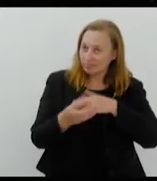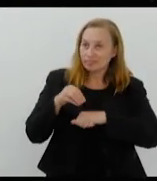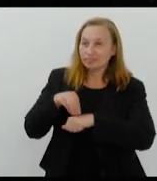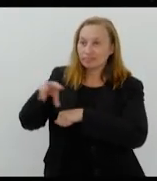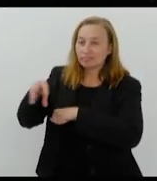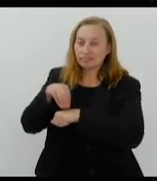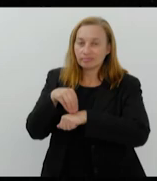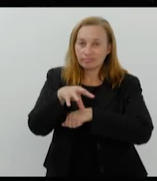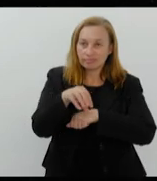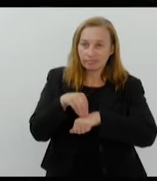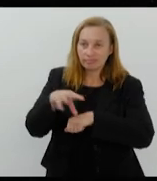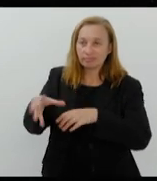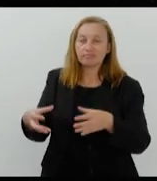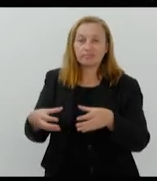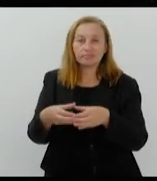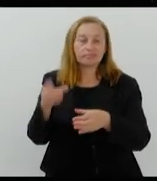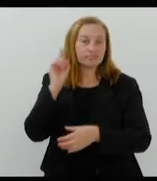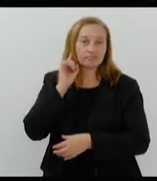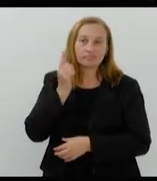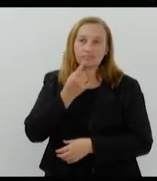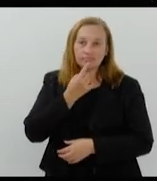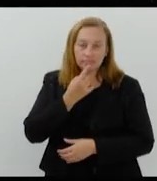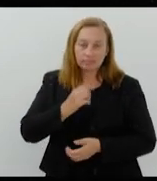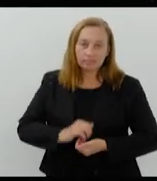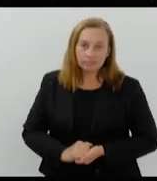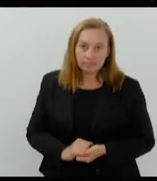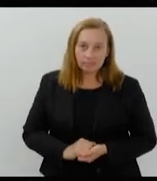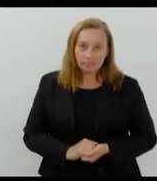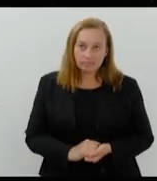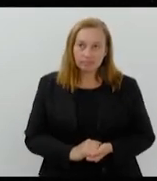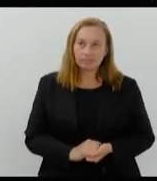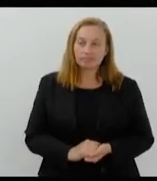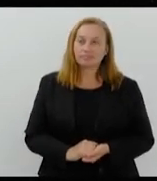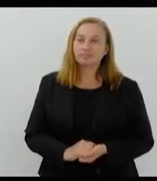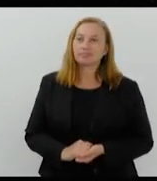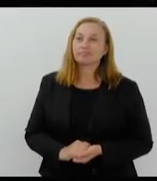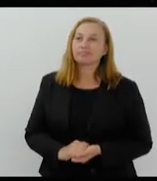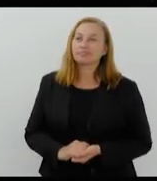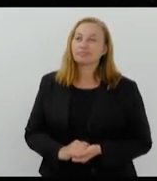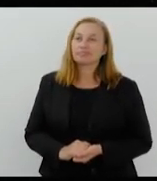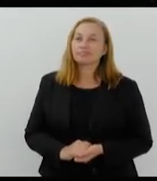Libras, que leva a nossa voz aos deficientes auditivos.